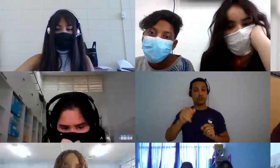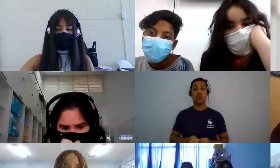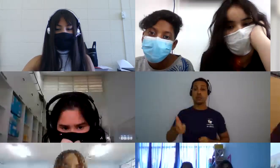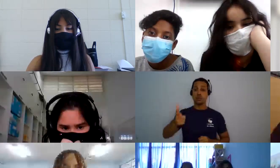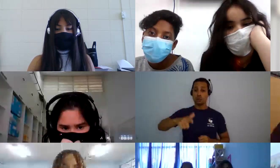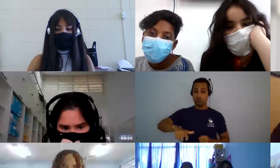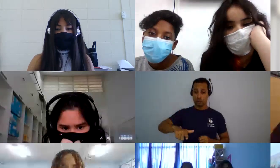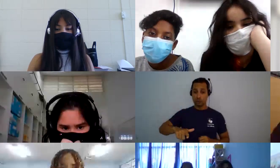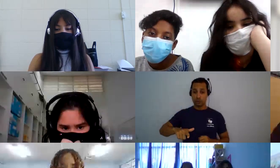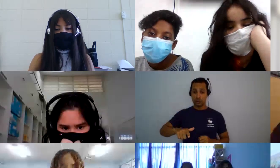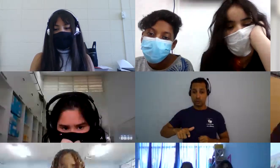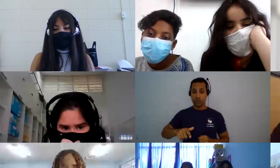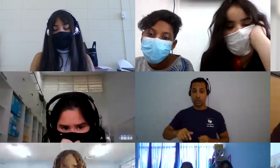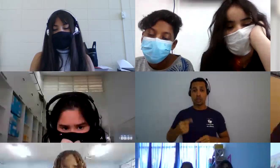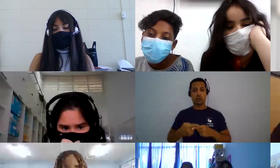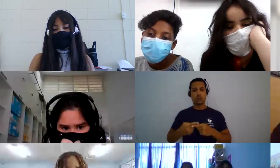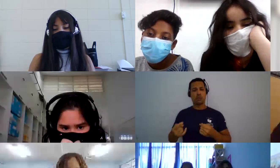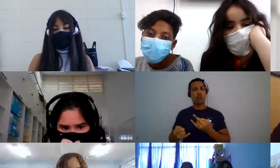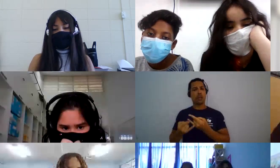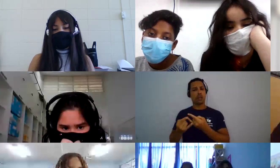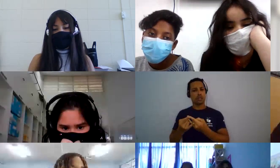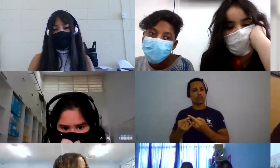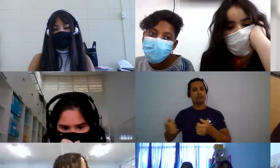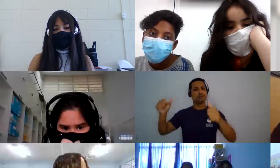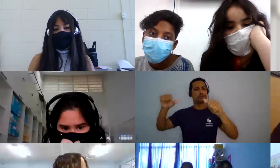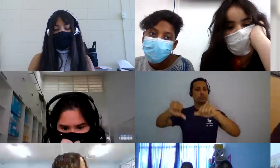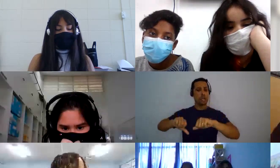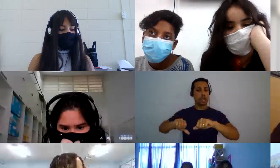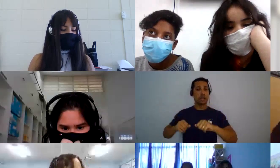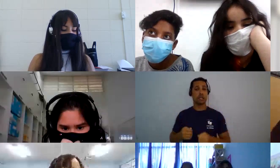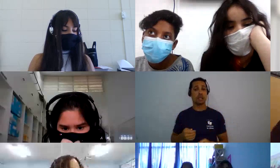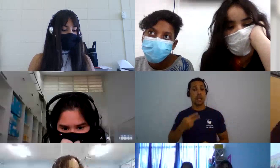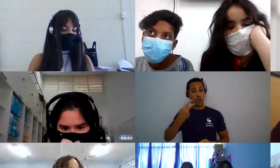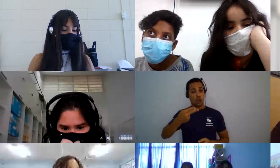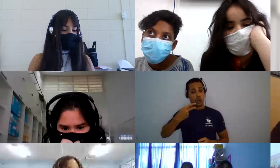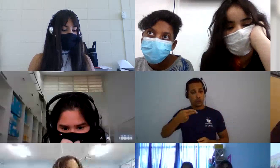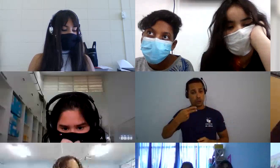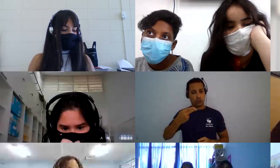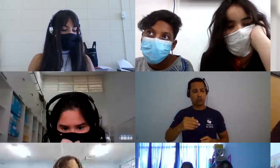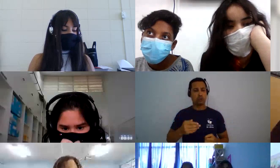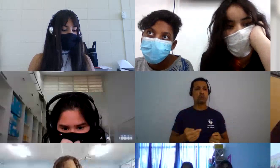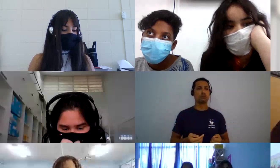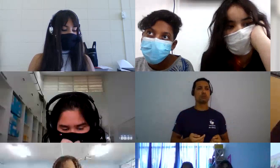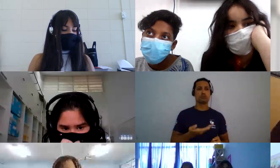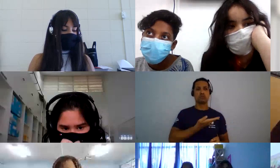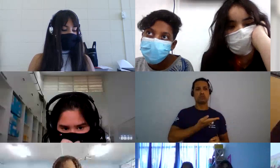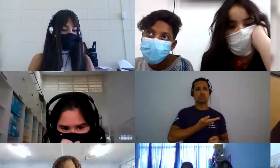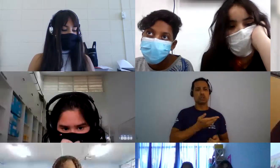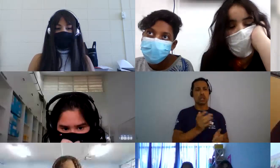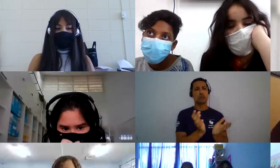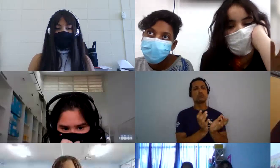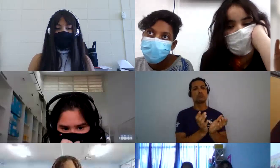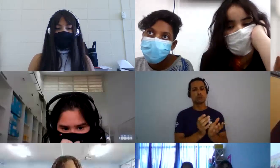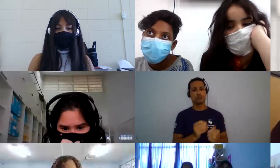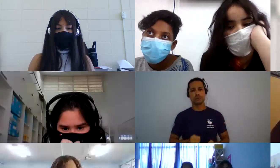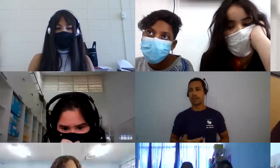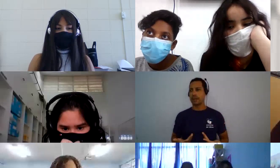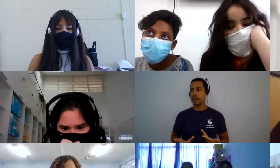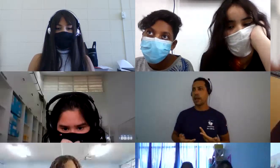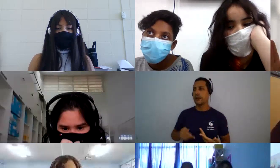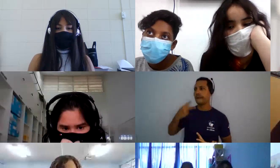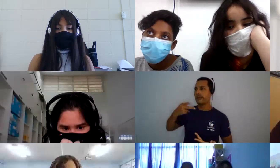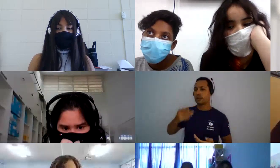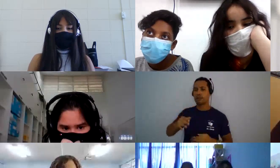para vocês, porque camisinha está em crise. Conversem com os amigos de vocês, camisinhas estão em crise. Ah, Benito, vamos falar